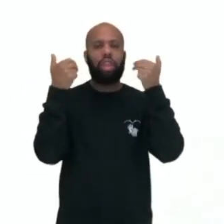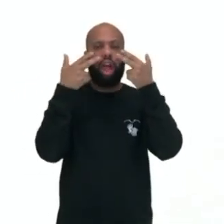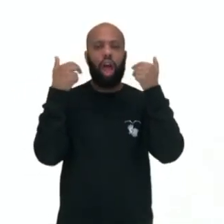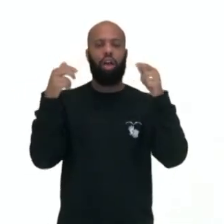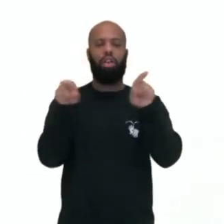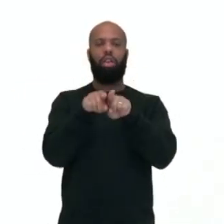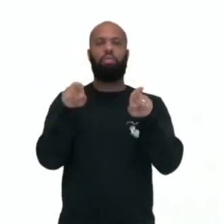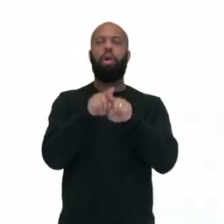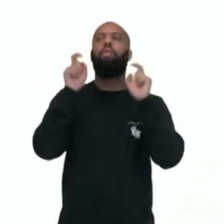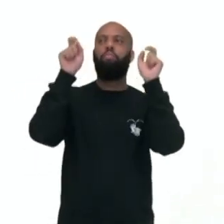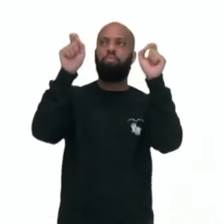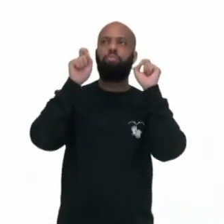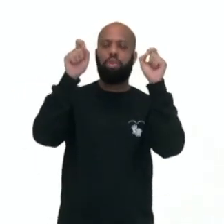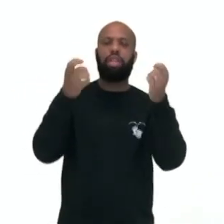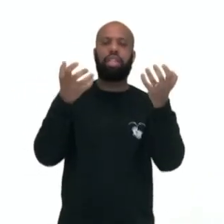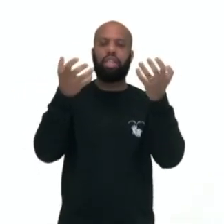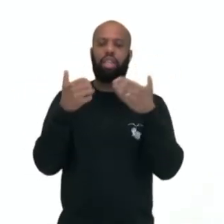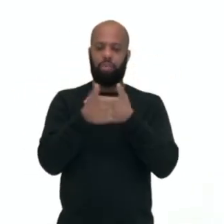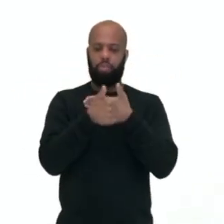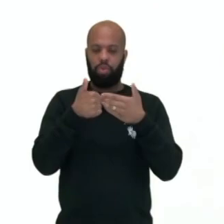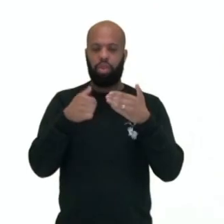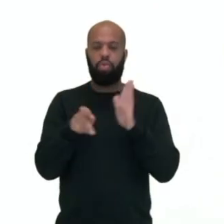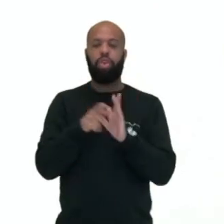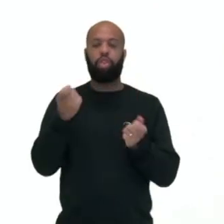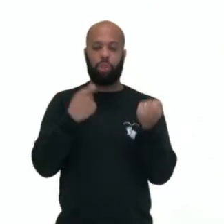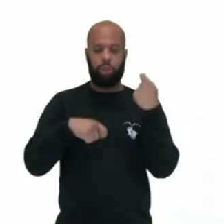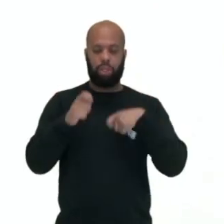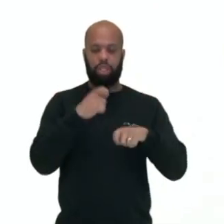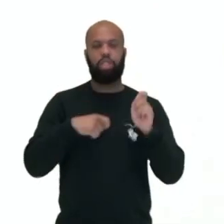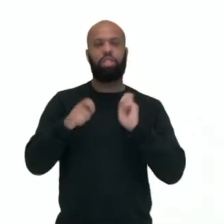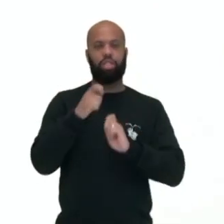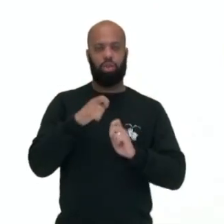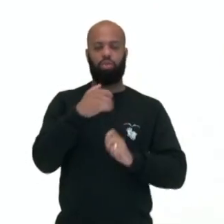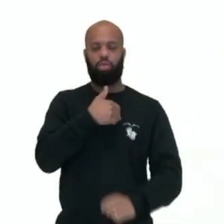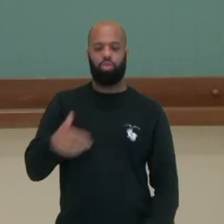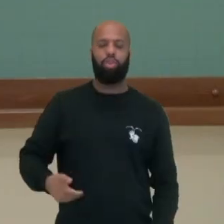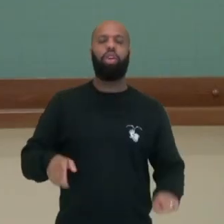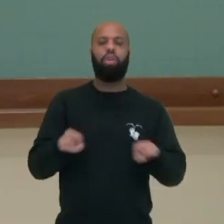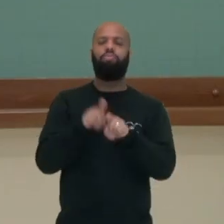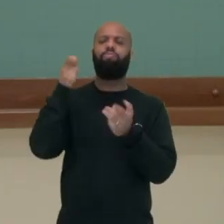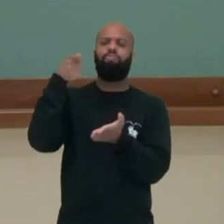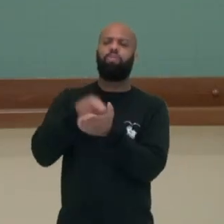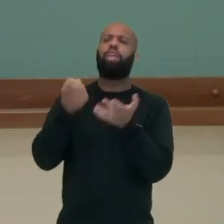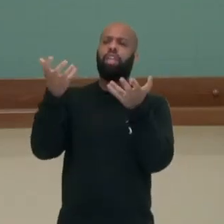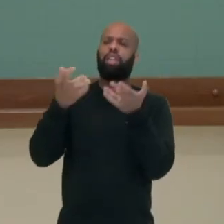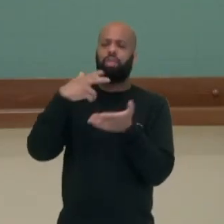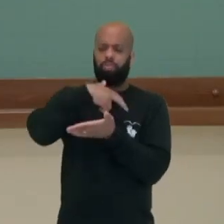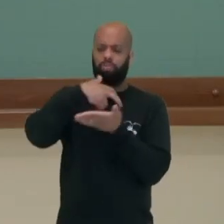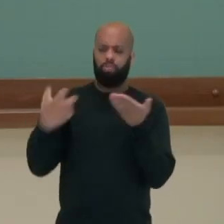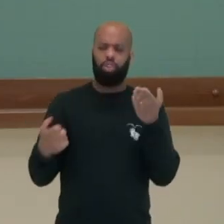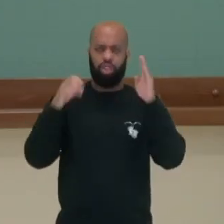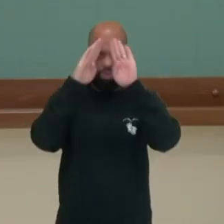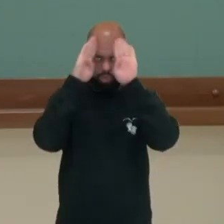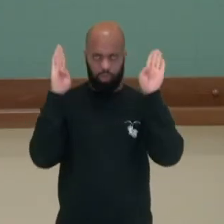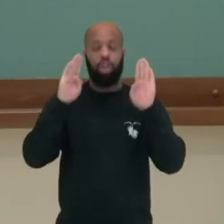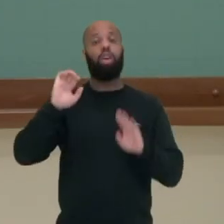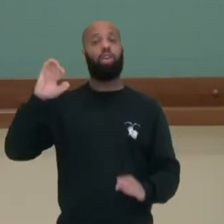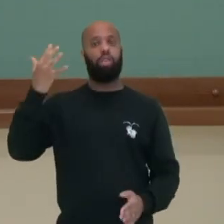que iam protestar pela moralização da administração pública e exigindo o impeachment de Fernando Collor, o que